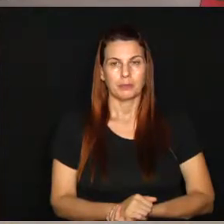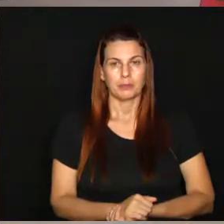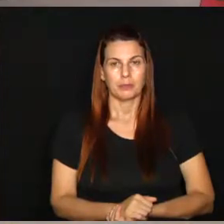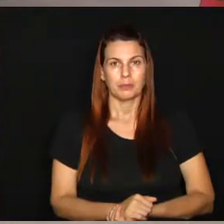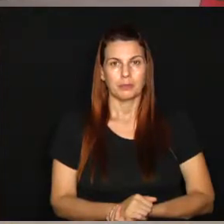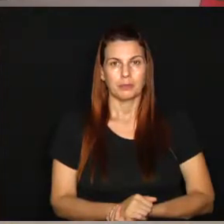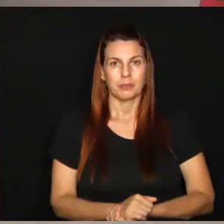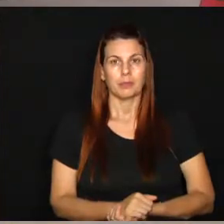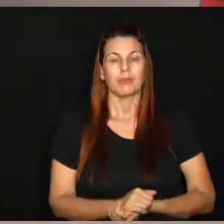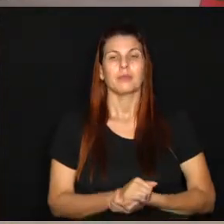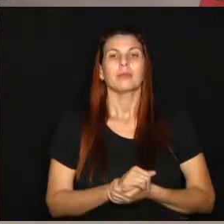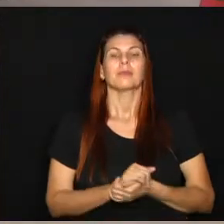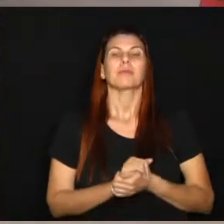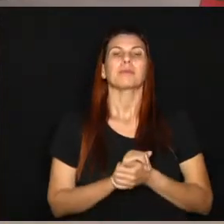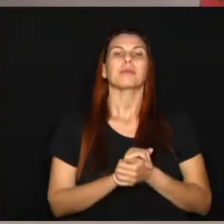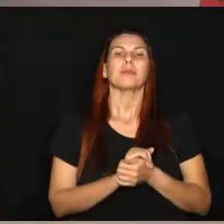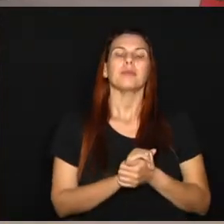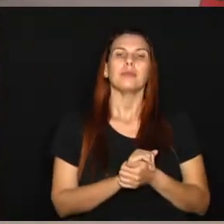A gente